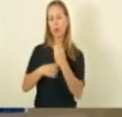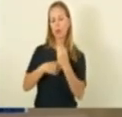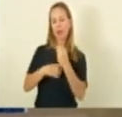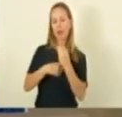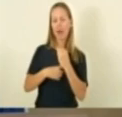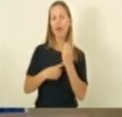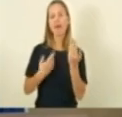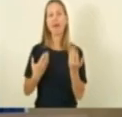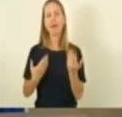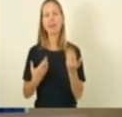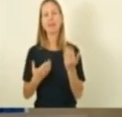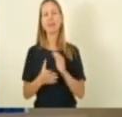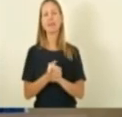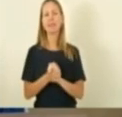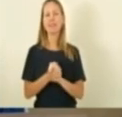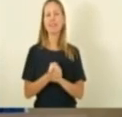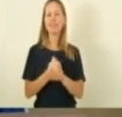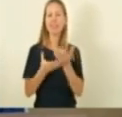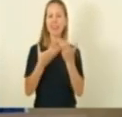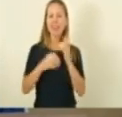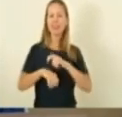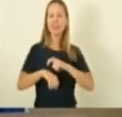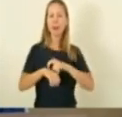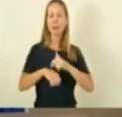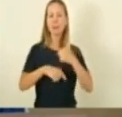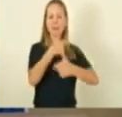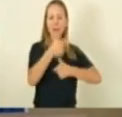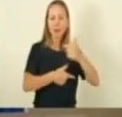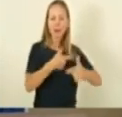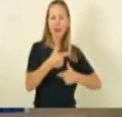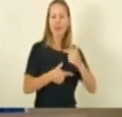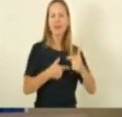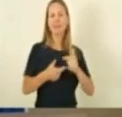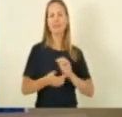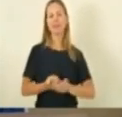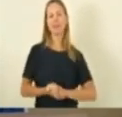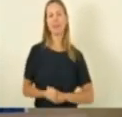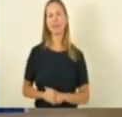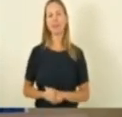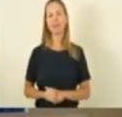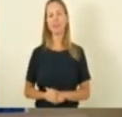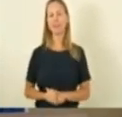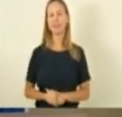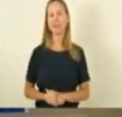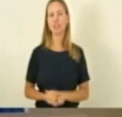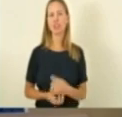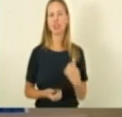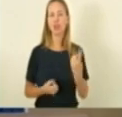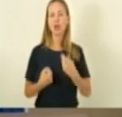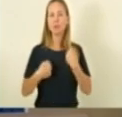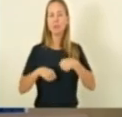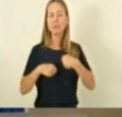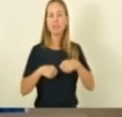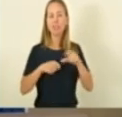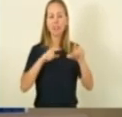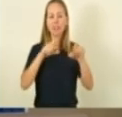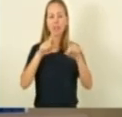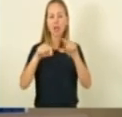ter tempo para cuidar dos outros, você quer ter tempo para trabalhar, você quer ter... A gente tem que começar a